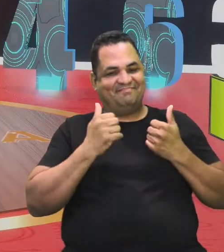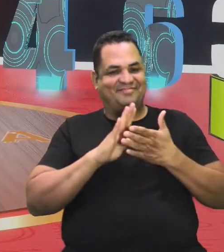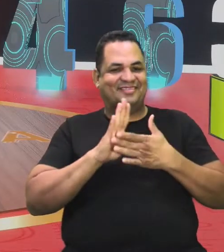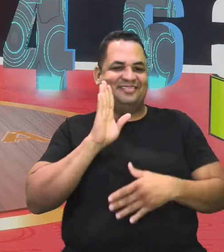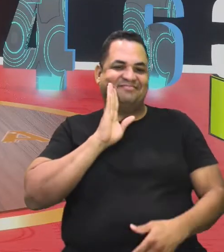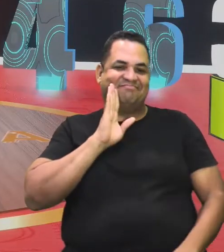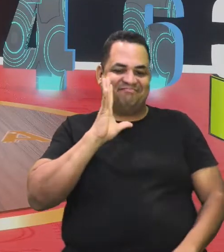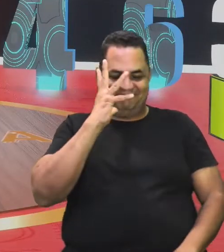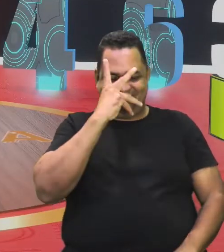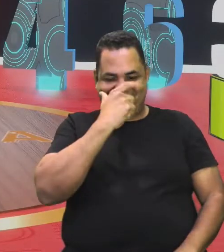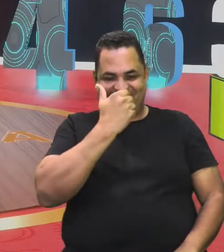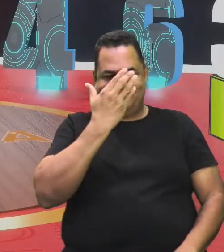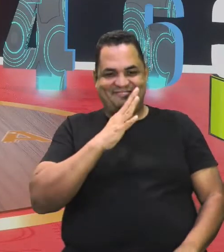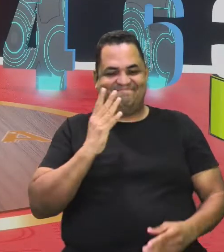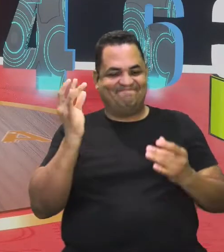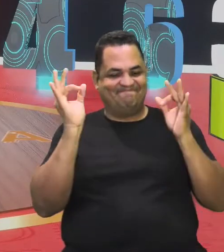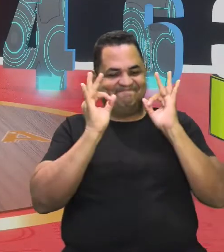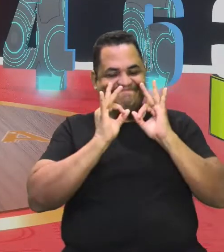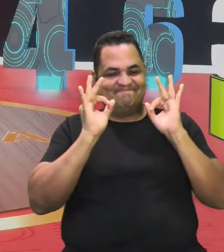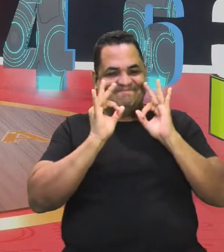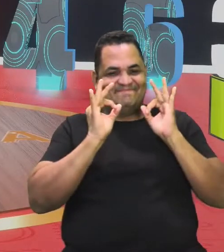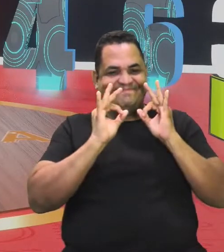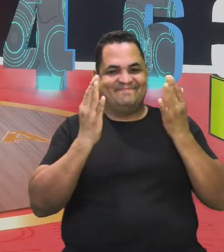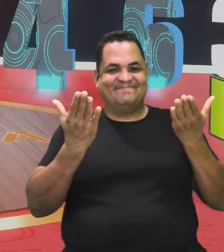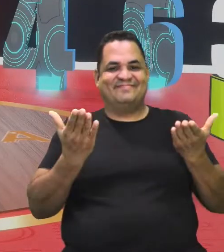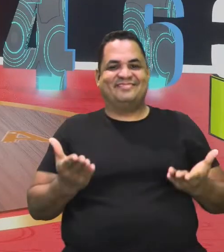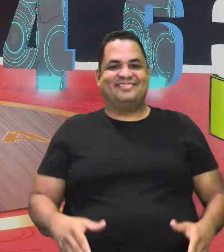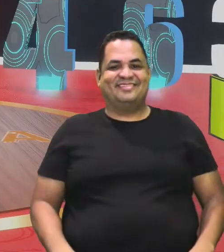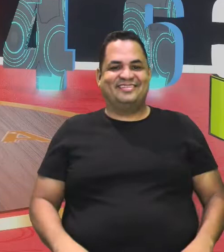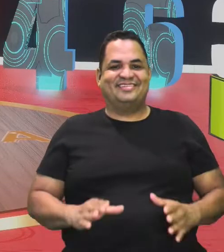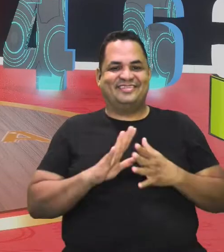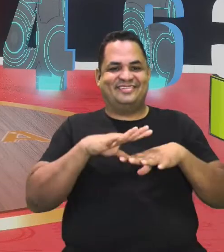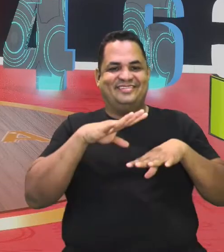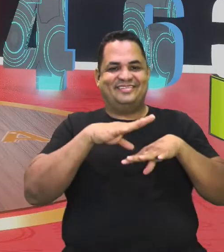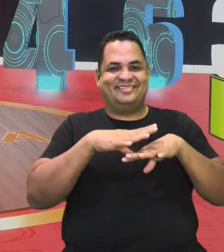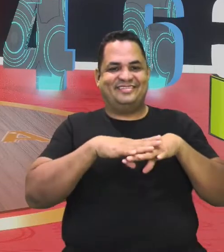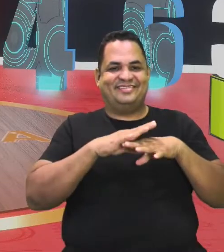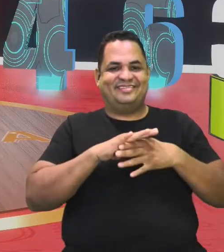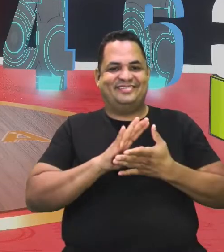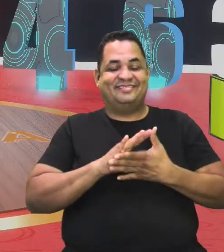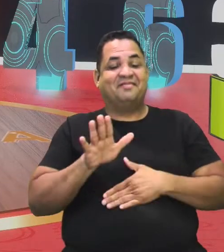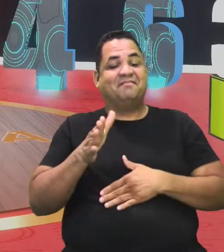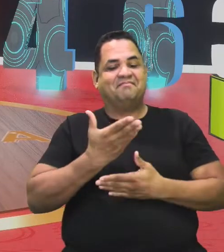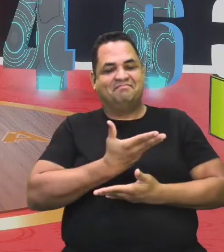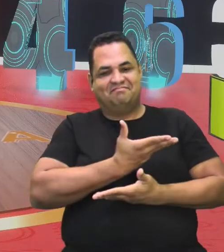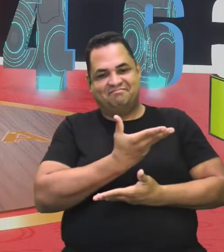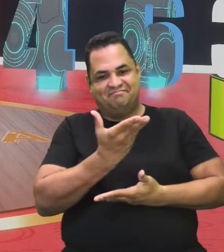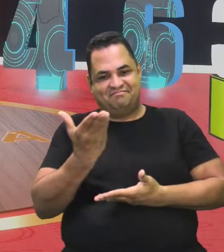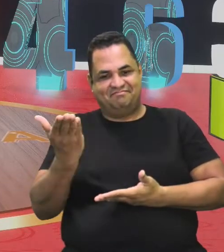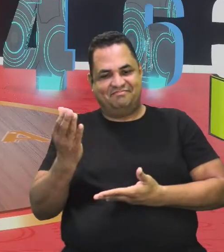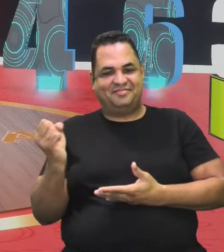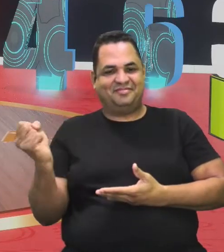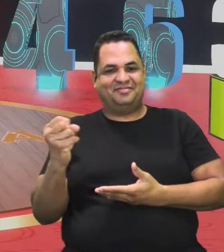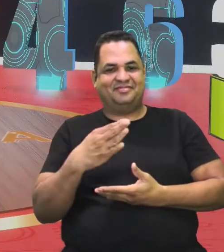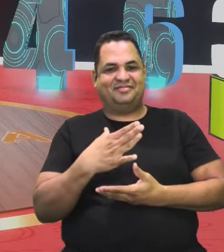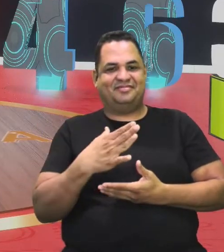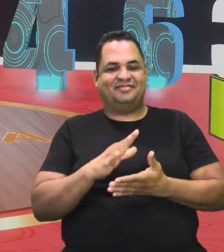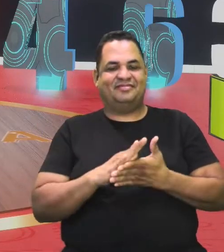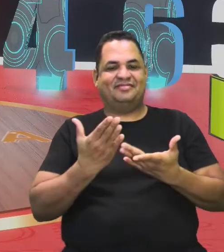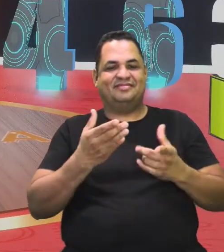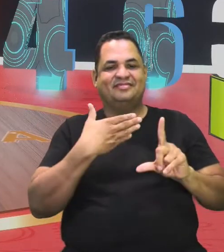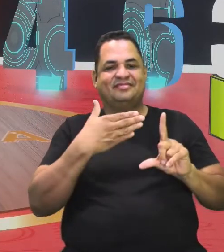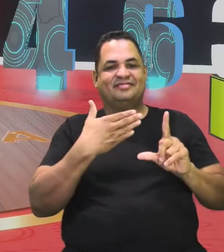Tá bonito, né? Não, tá lindo. Bonito é pouco, né? Matemática de cenário novo, especialmente para o